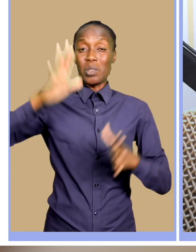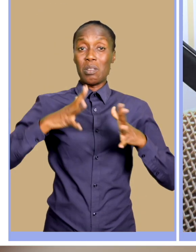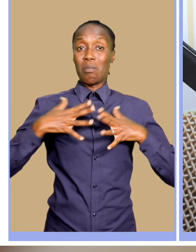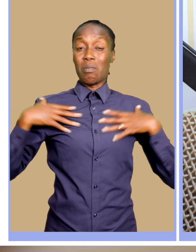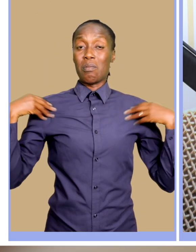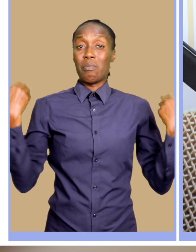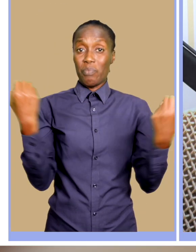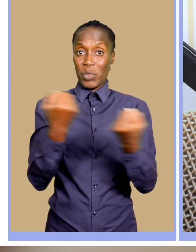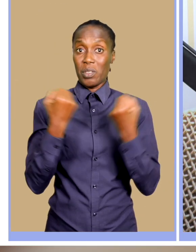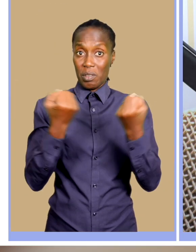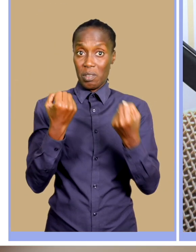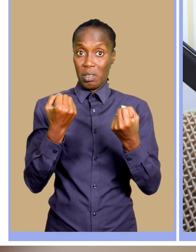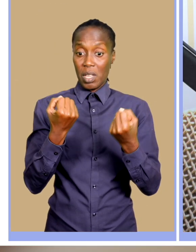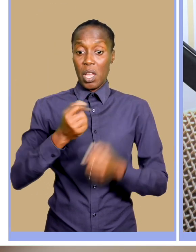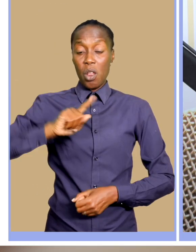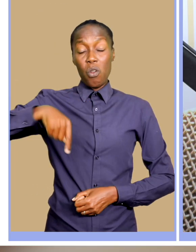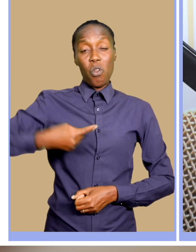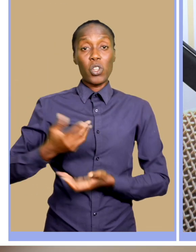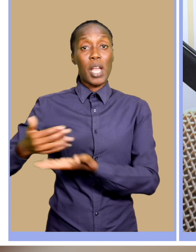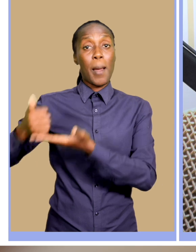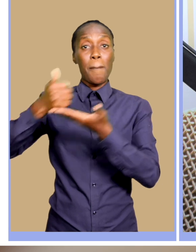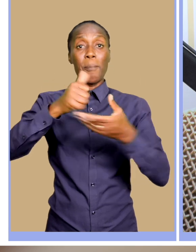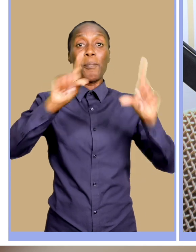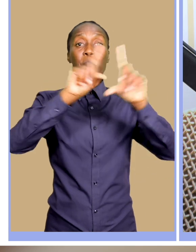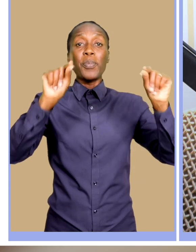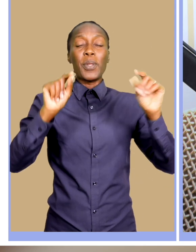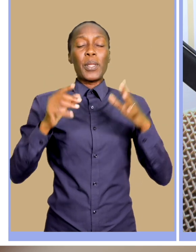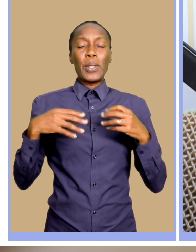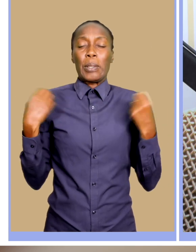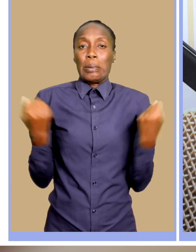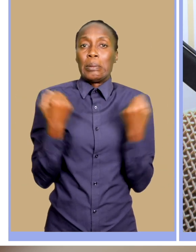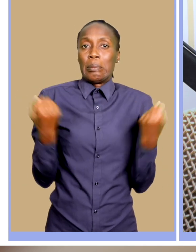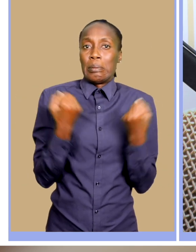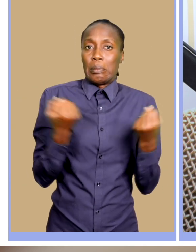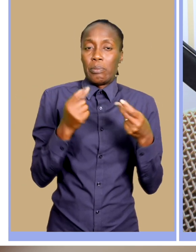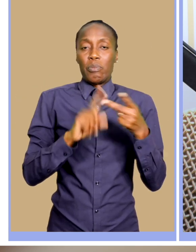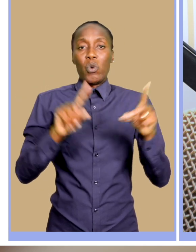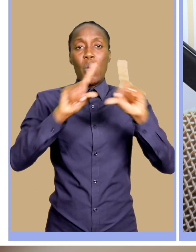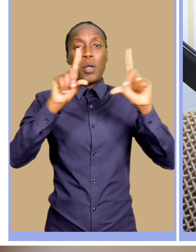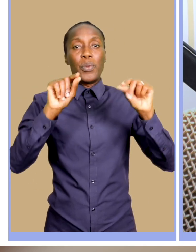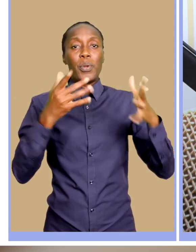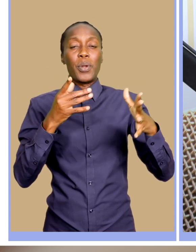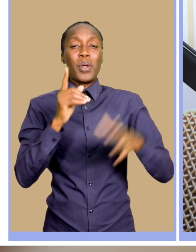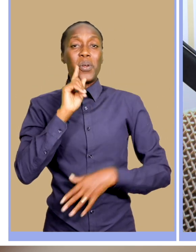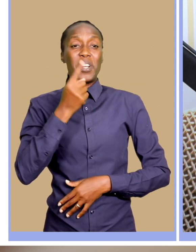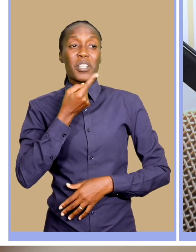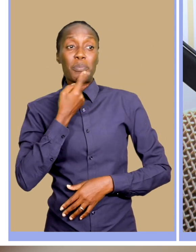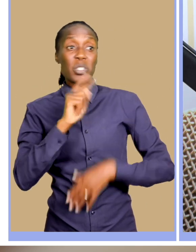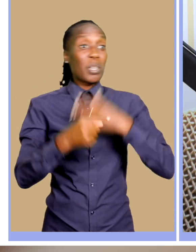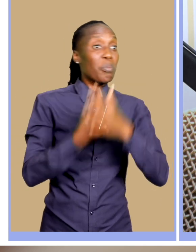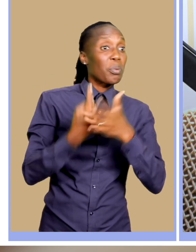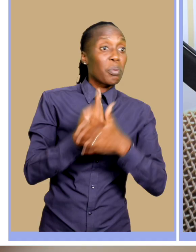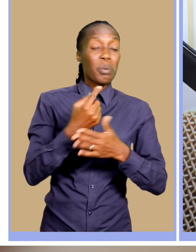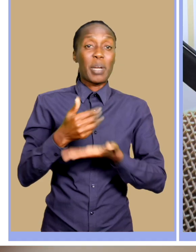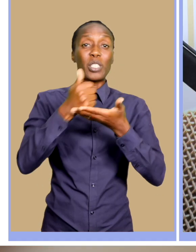de emergências ou resposta a potenciais aumento do número de casos de doenças diarreicas, como